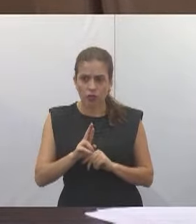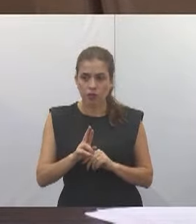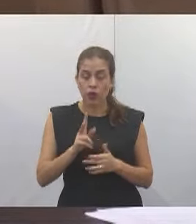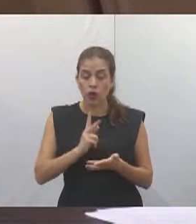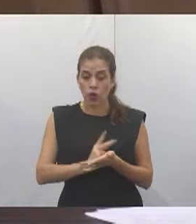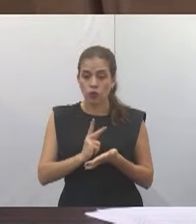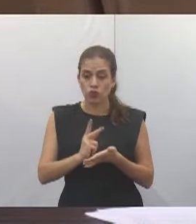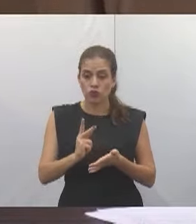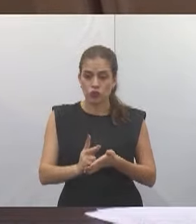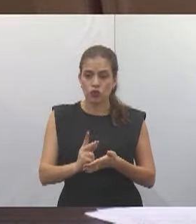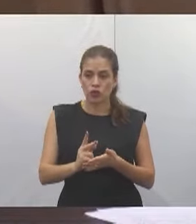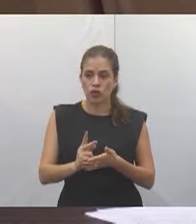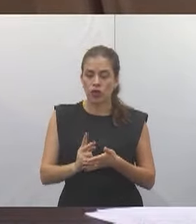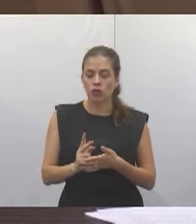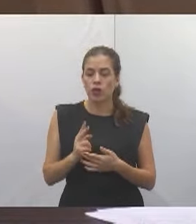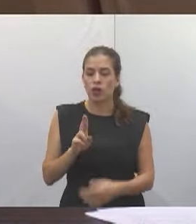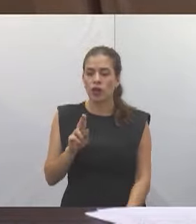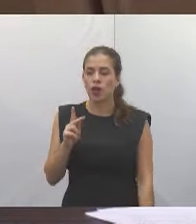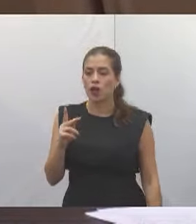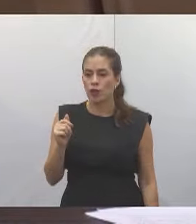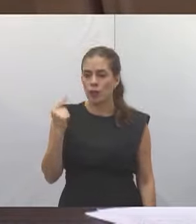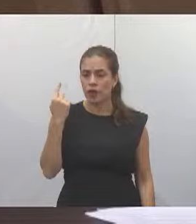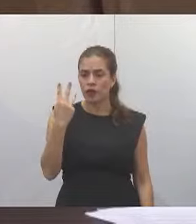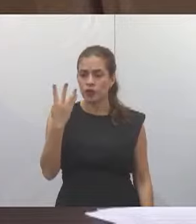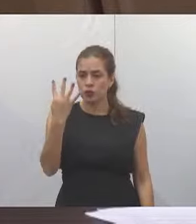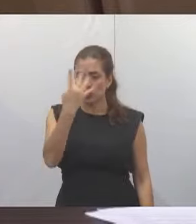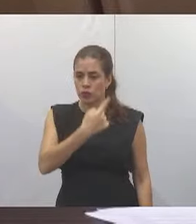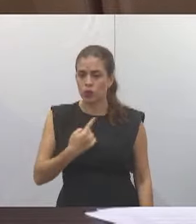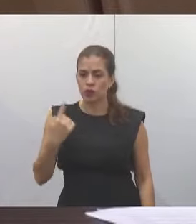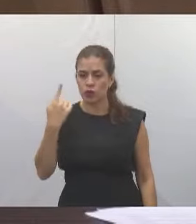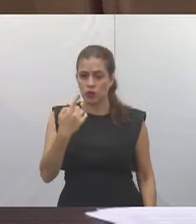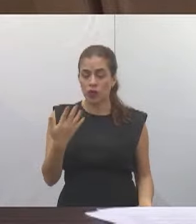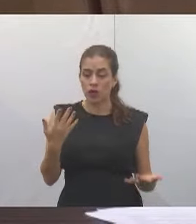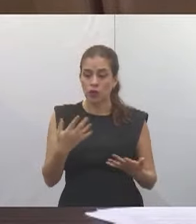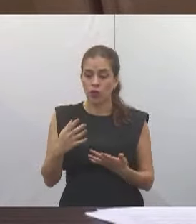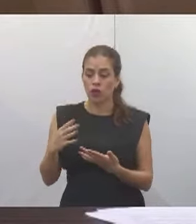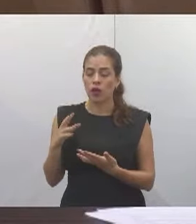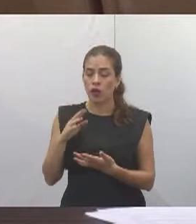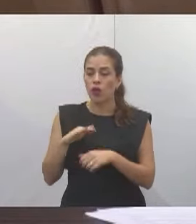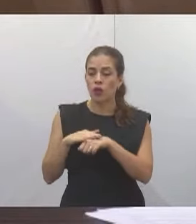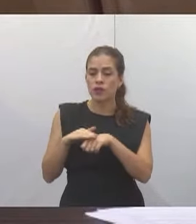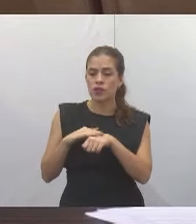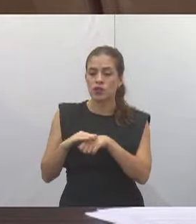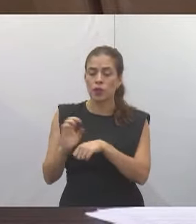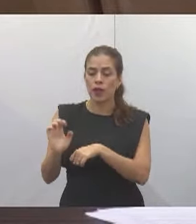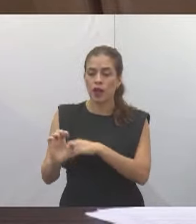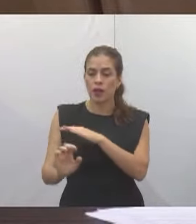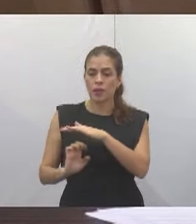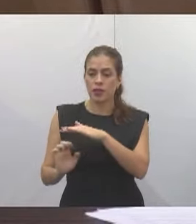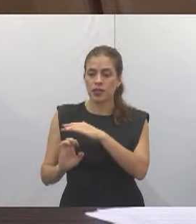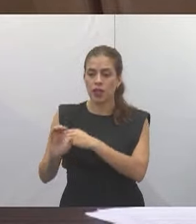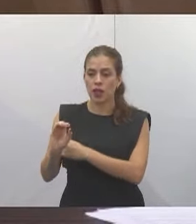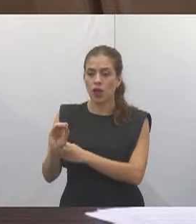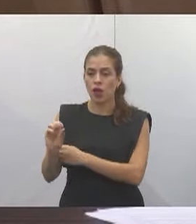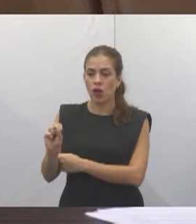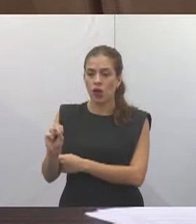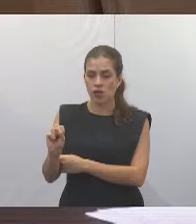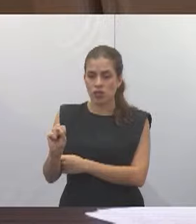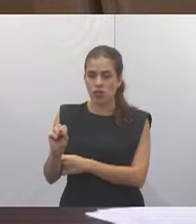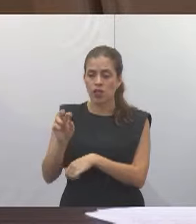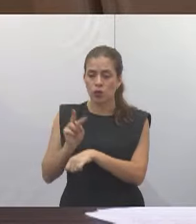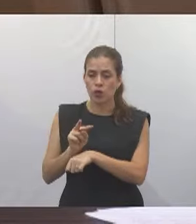Continuando na UPA 24 horas. Agora vamos entrar pela OS. A gente tivemos uma reunião lá, eu, a senhora,